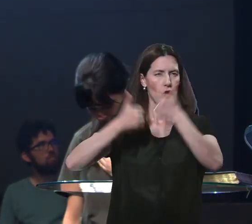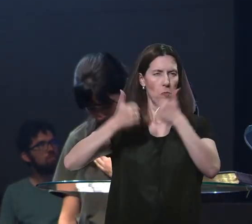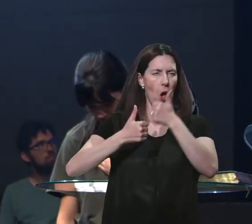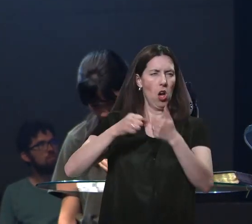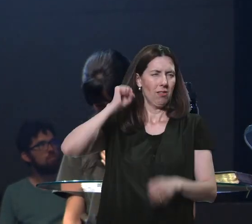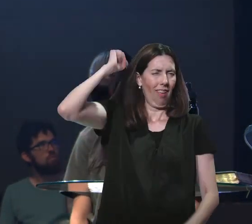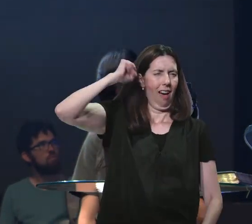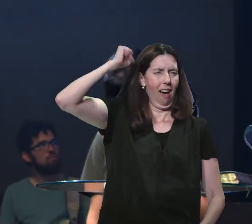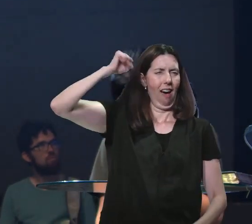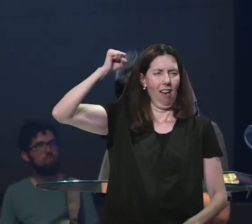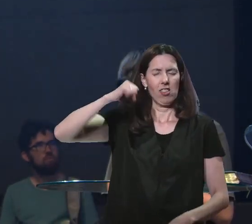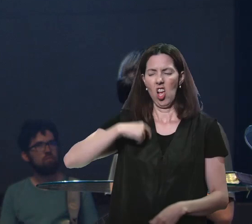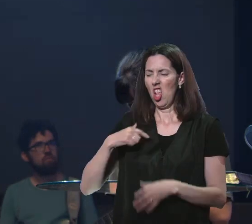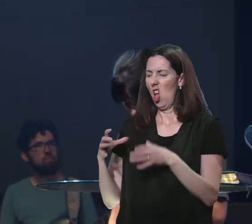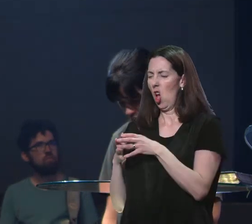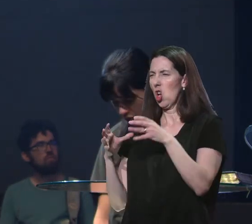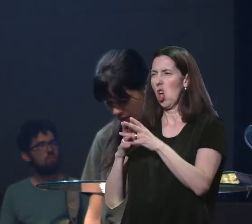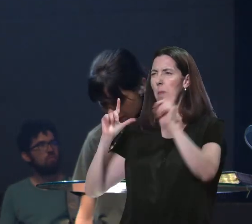Festava.